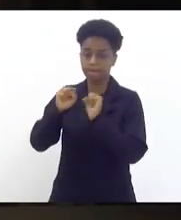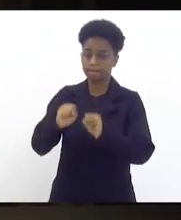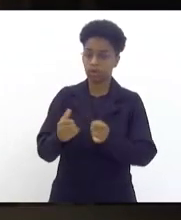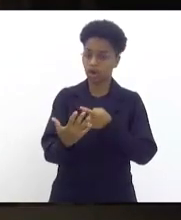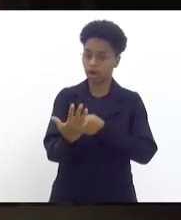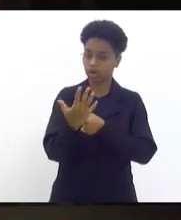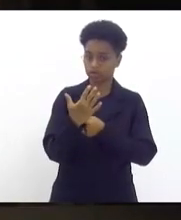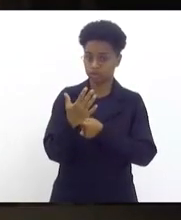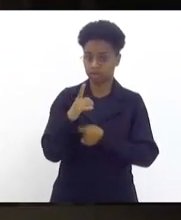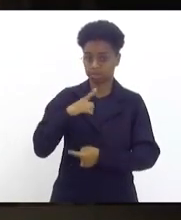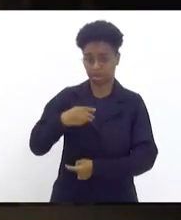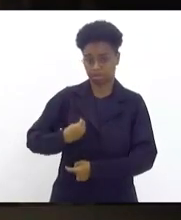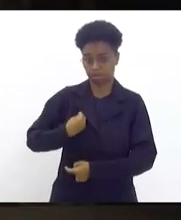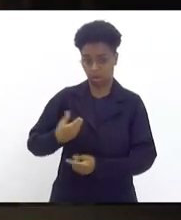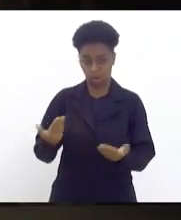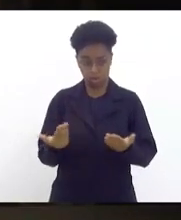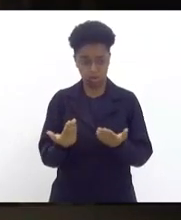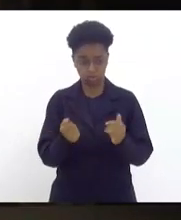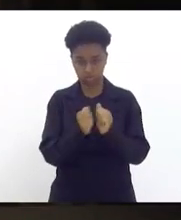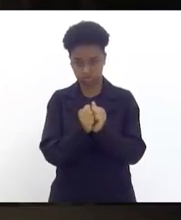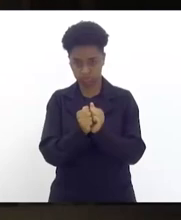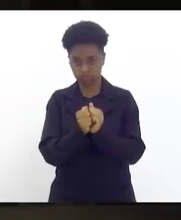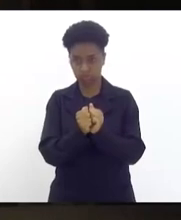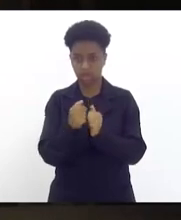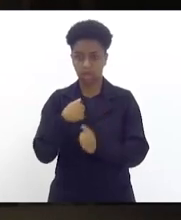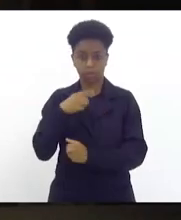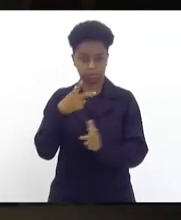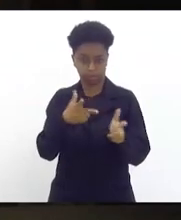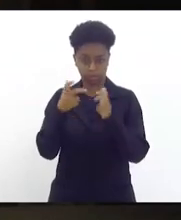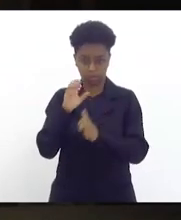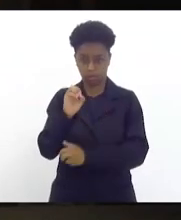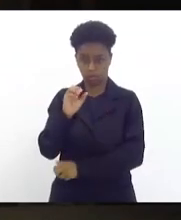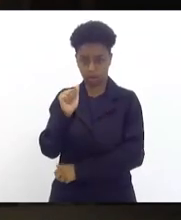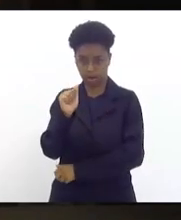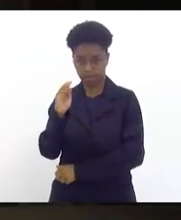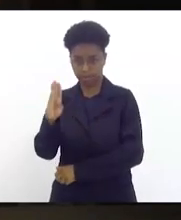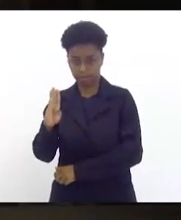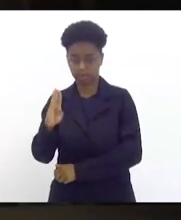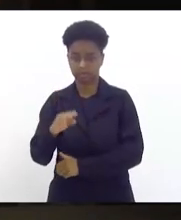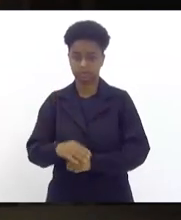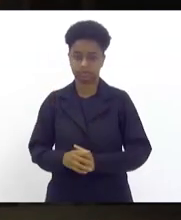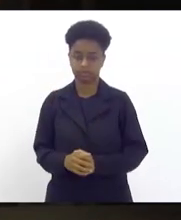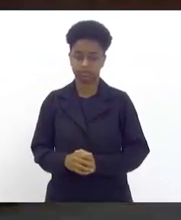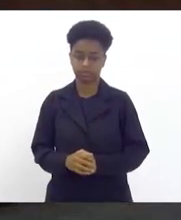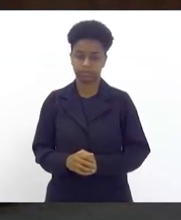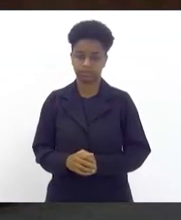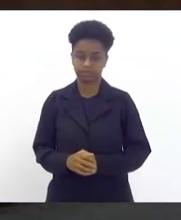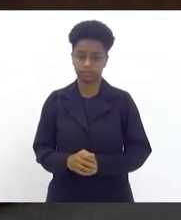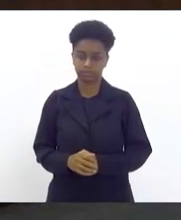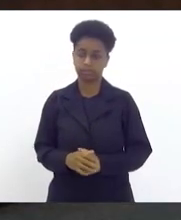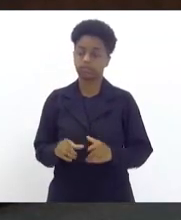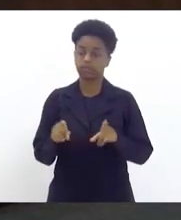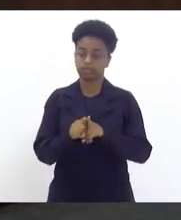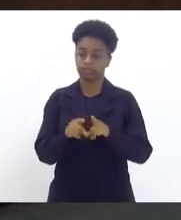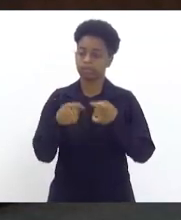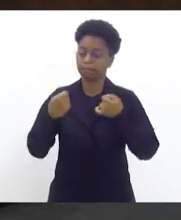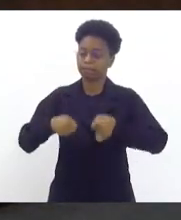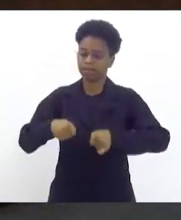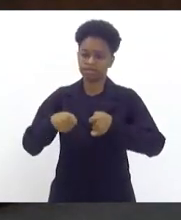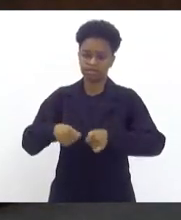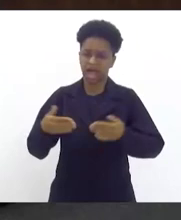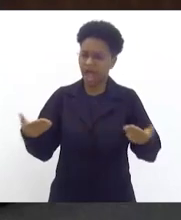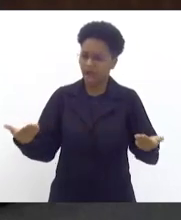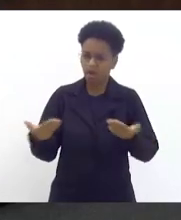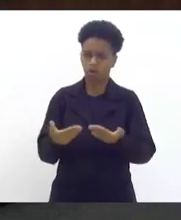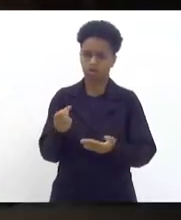aqui conosco eu tô vendo a OAB e nós estamos precisando urgentemente